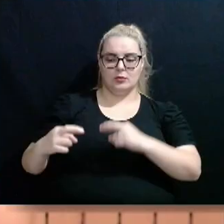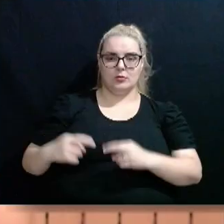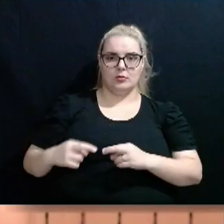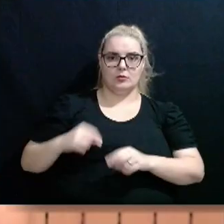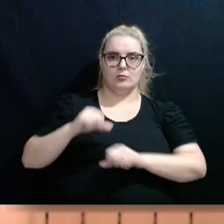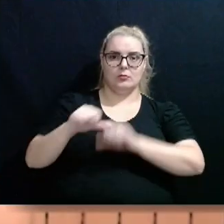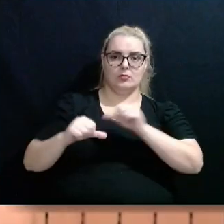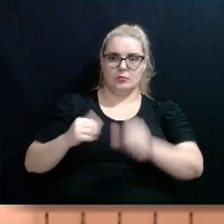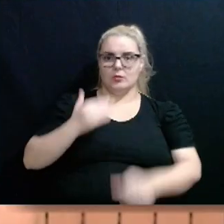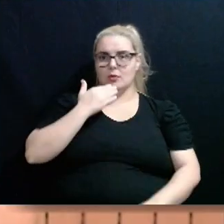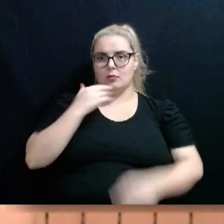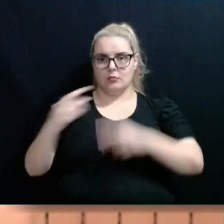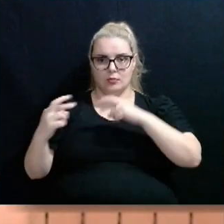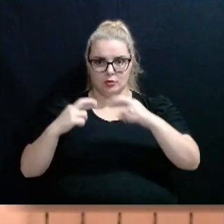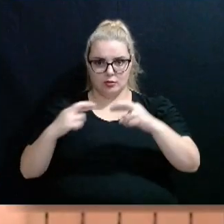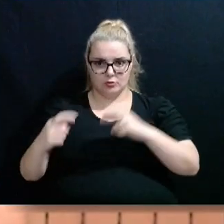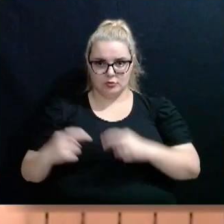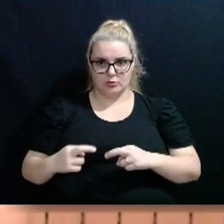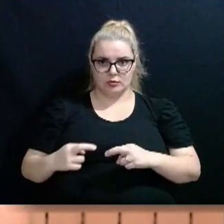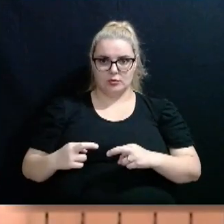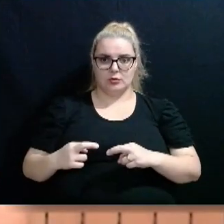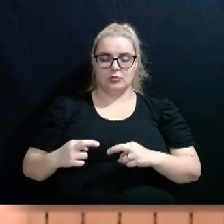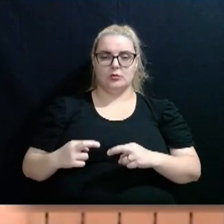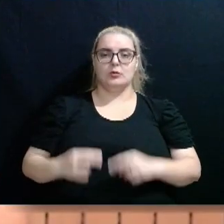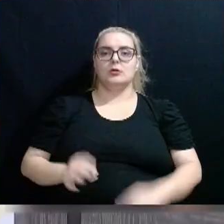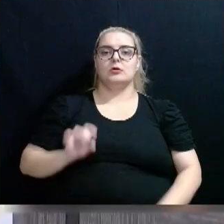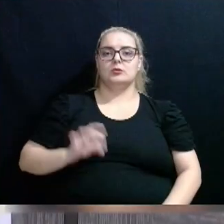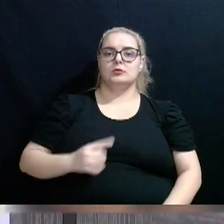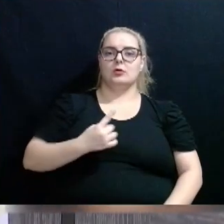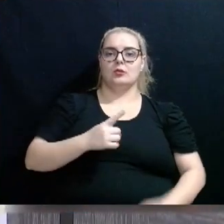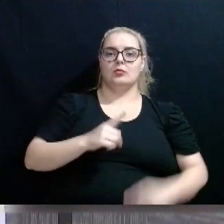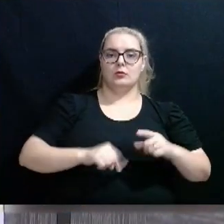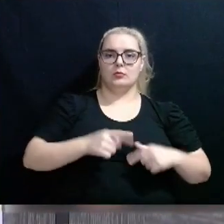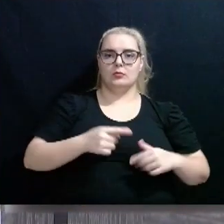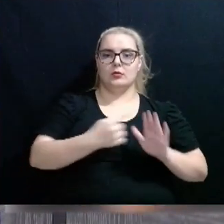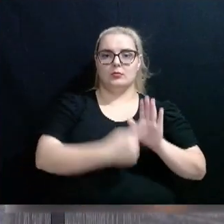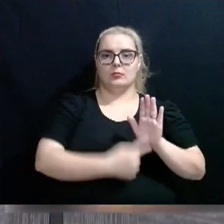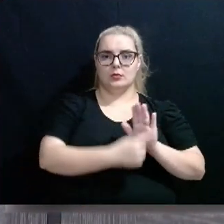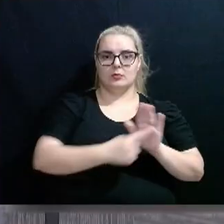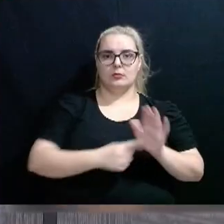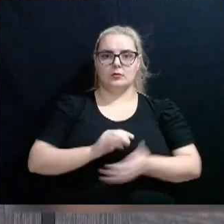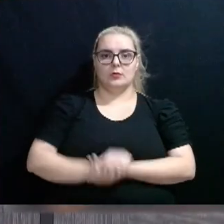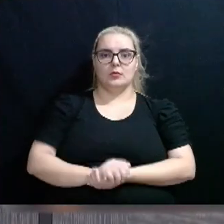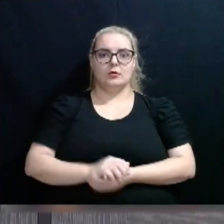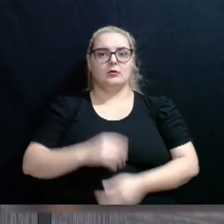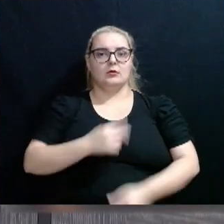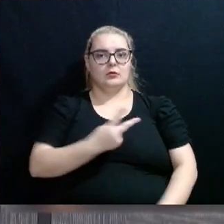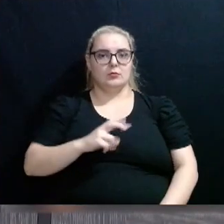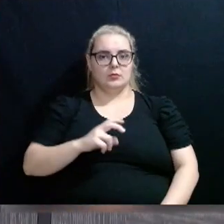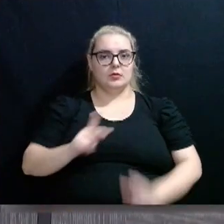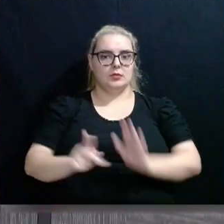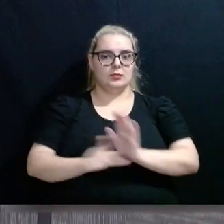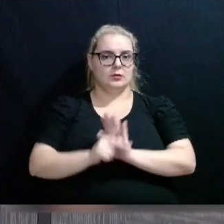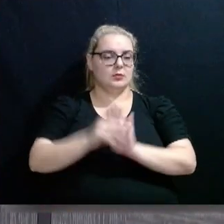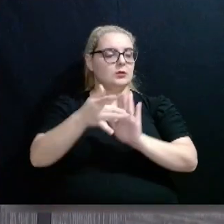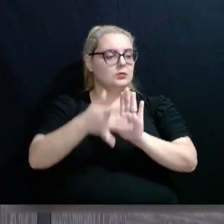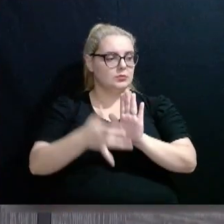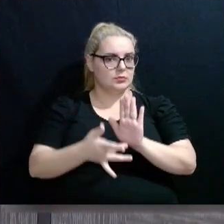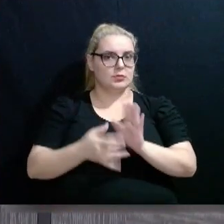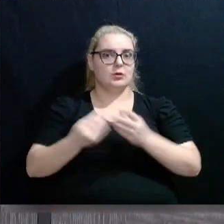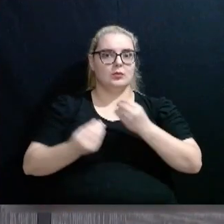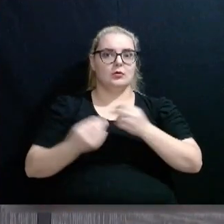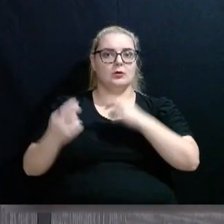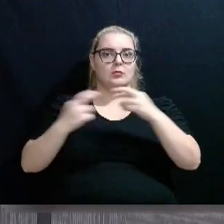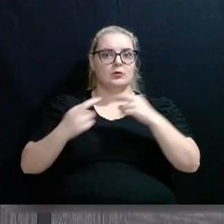de vistas e apenas uma matéria foi rejeitada. Foram 25 projetos na pauta, né? Como o senhor avalia essa reunião de hoje, a